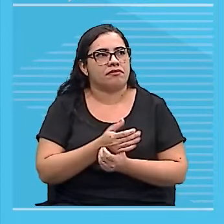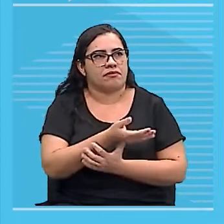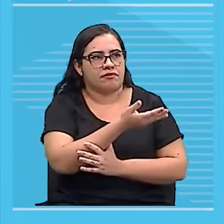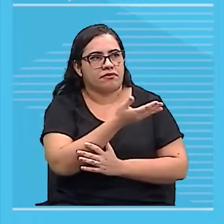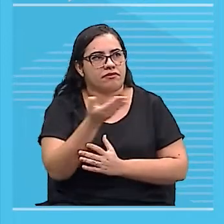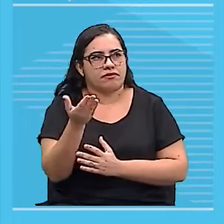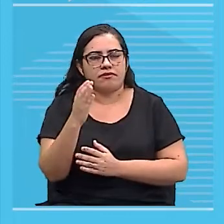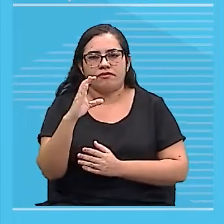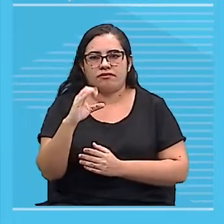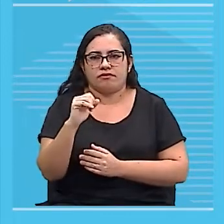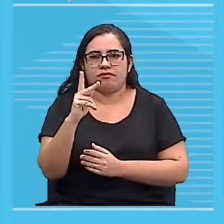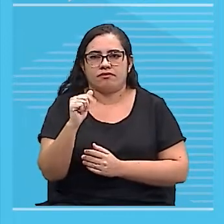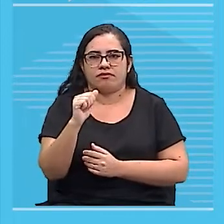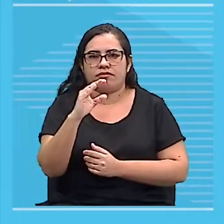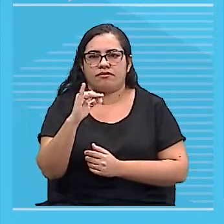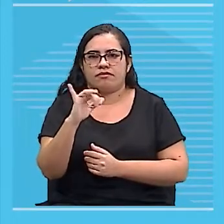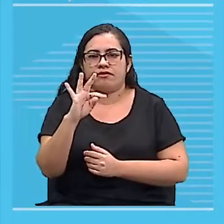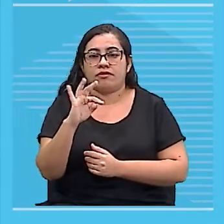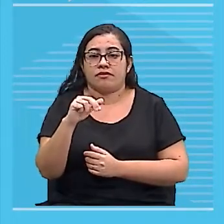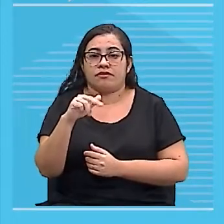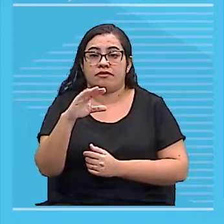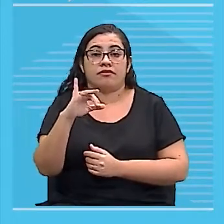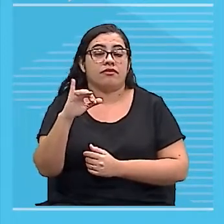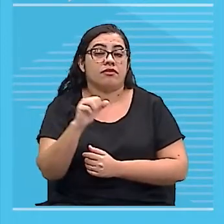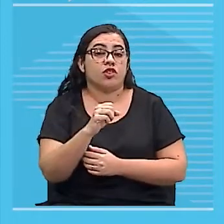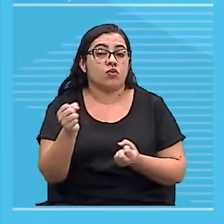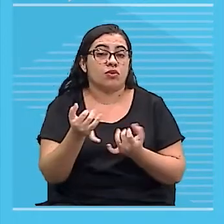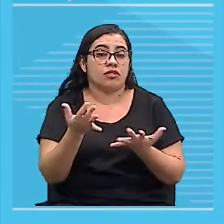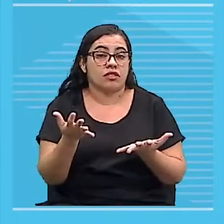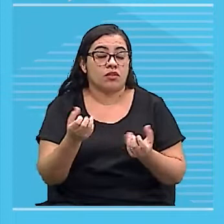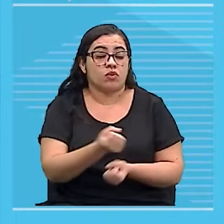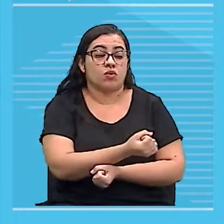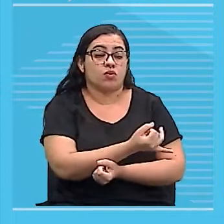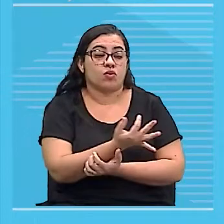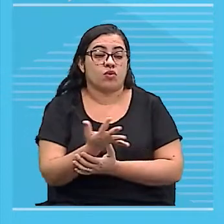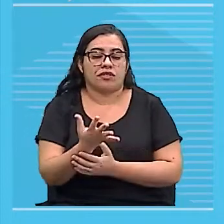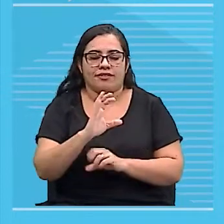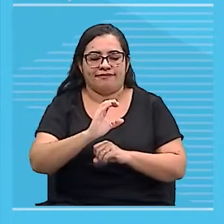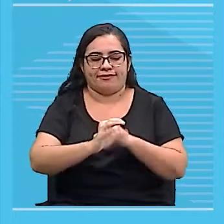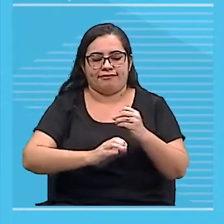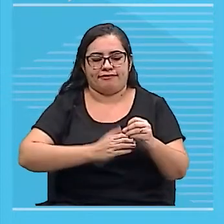Capacitância, ela é a quantidade de carga